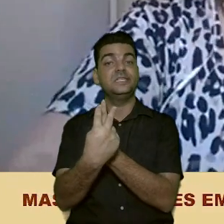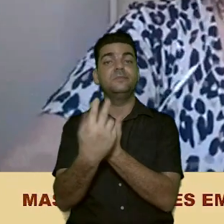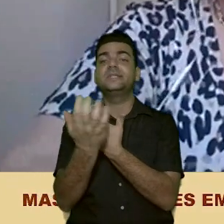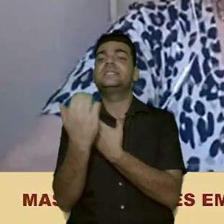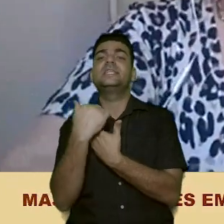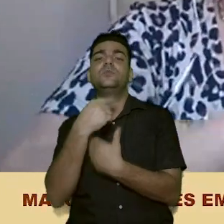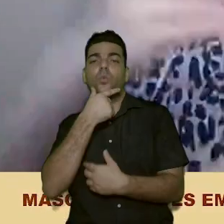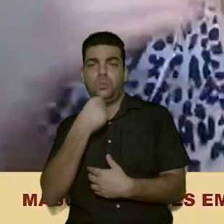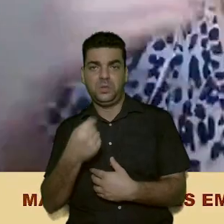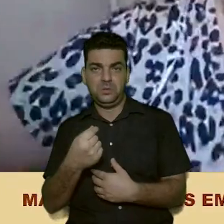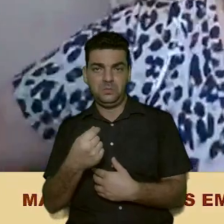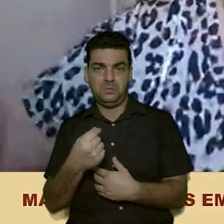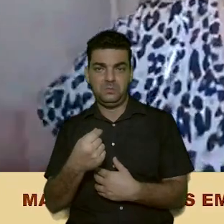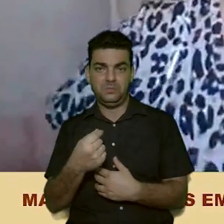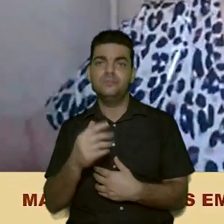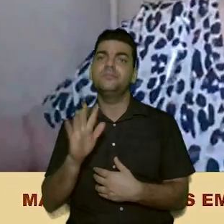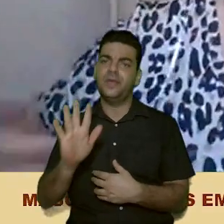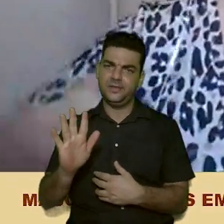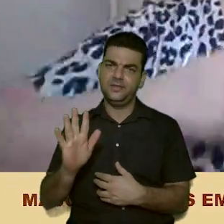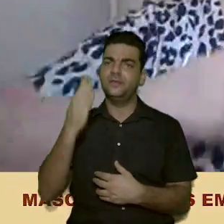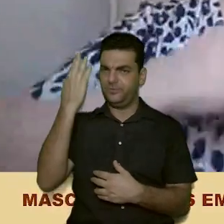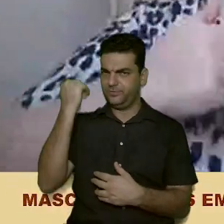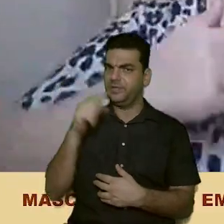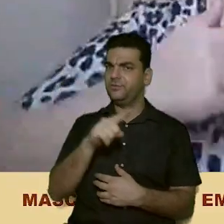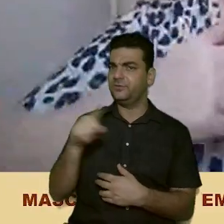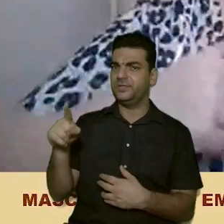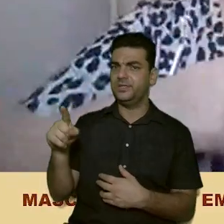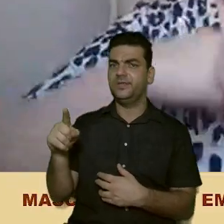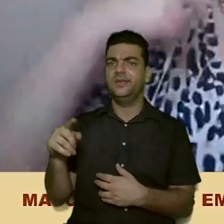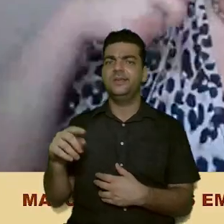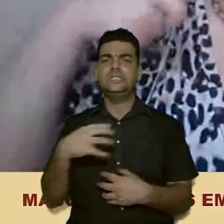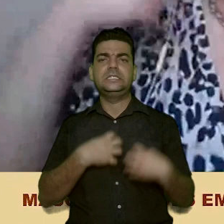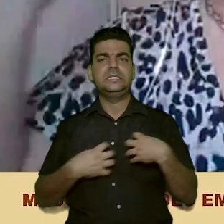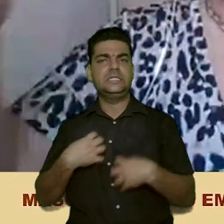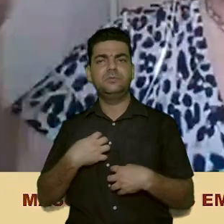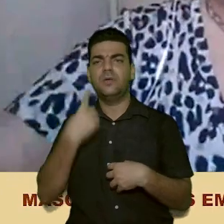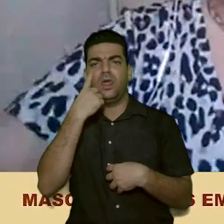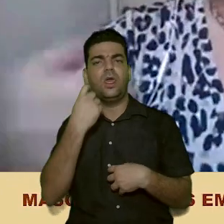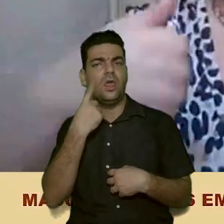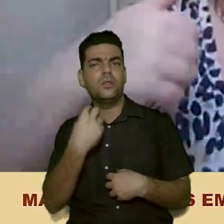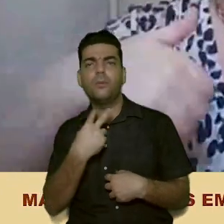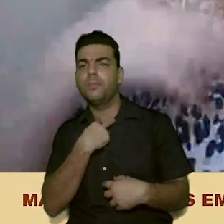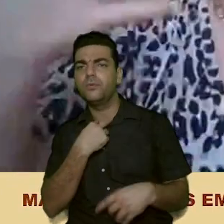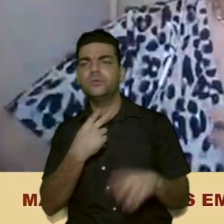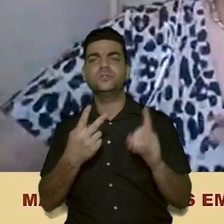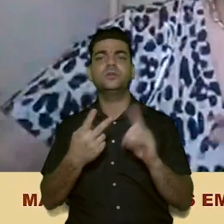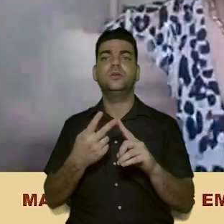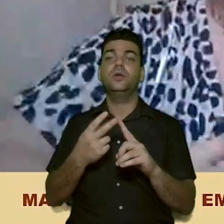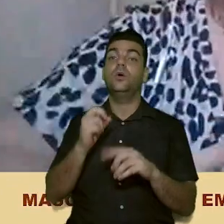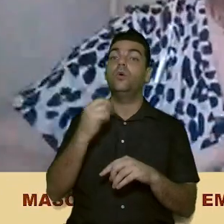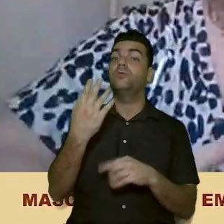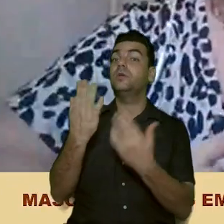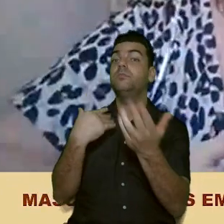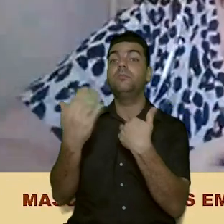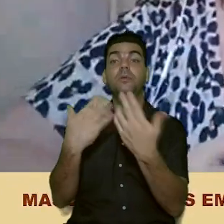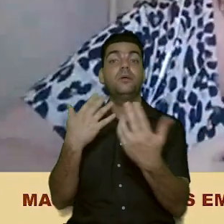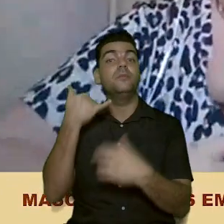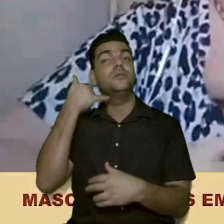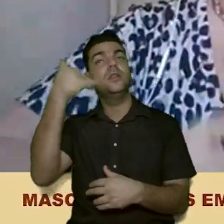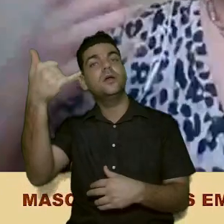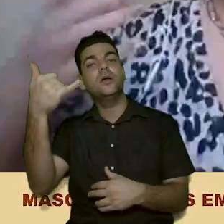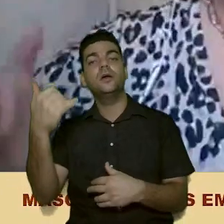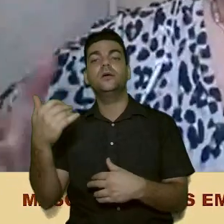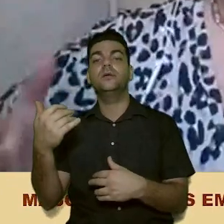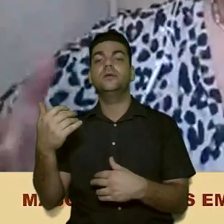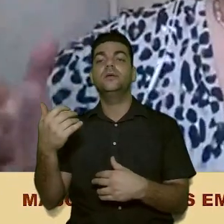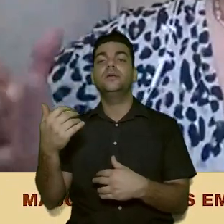Porque, de fato, deve ser muito sofrido não poder chorar, não poder ter um círculo de amigas que você, ou amigos que você liga e expõe